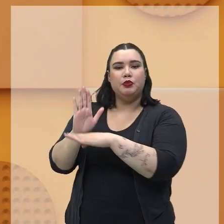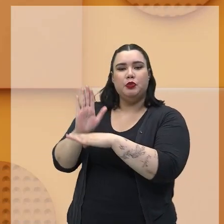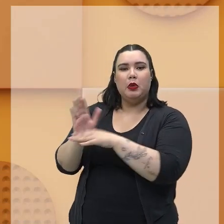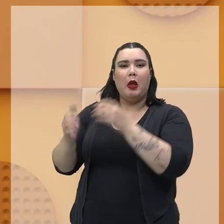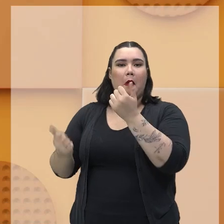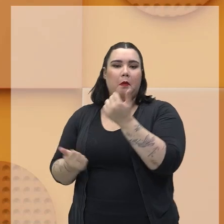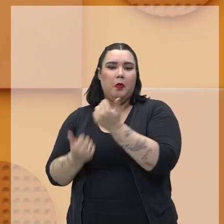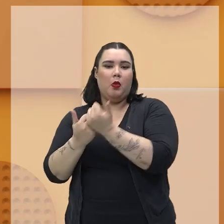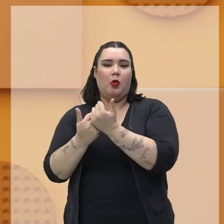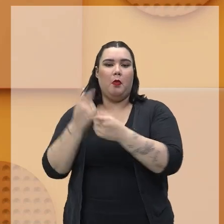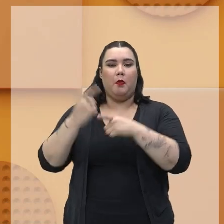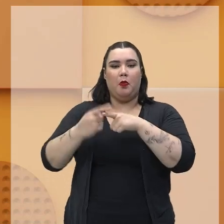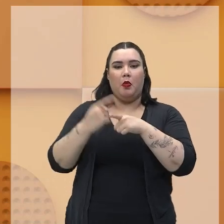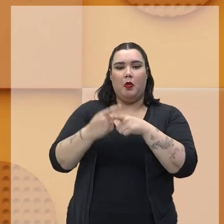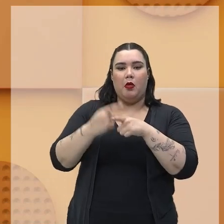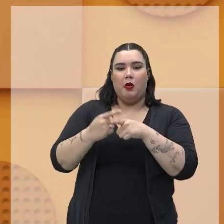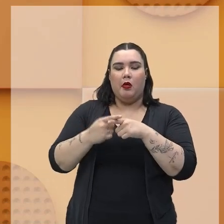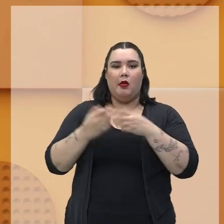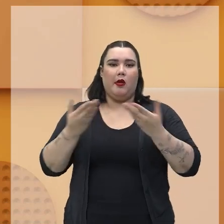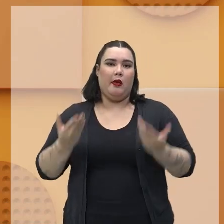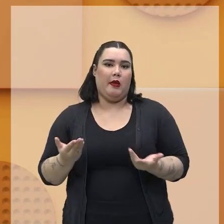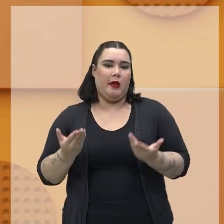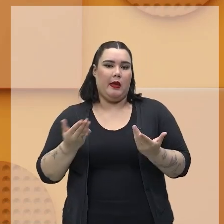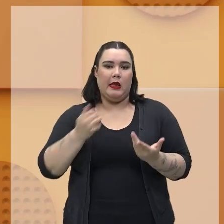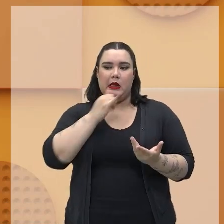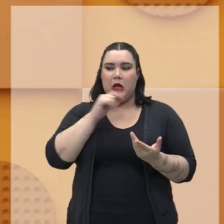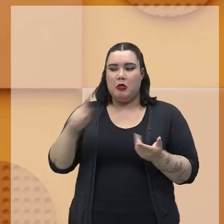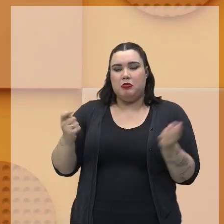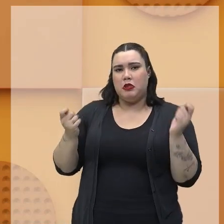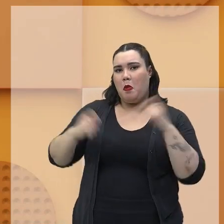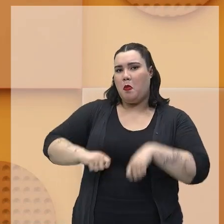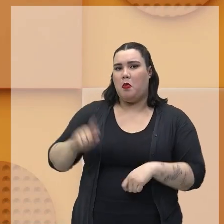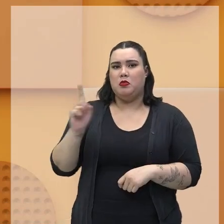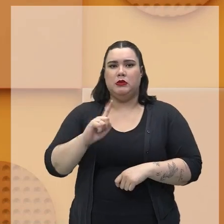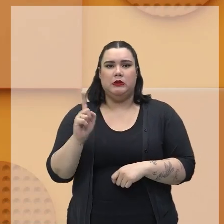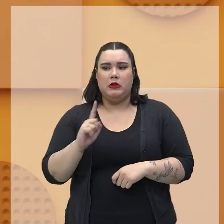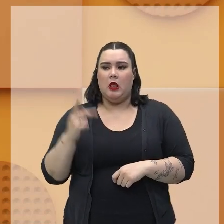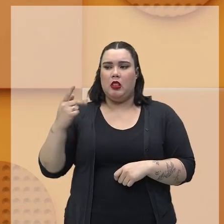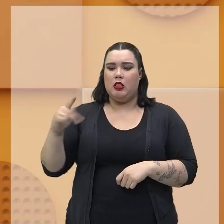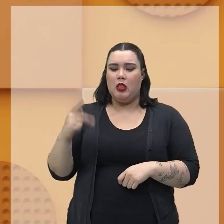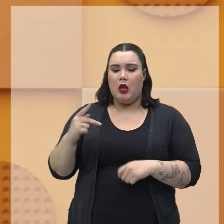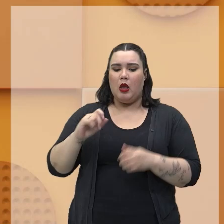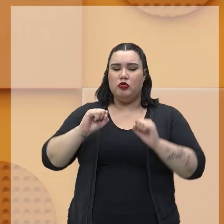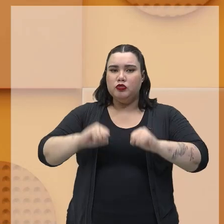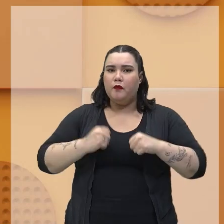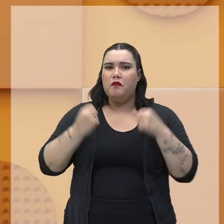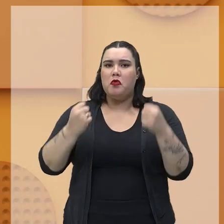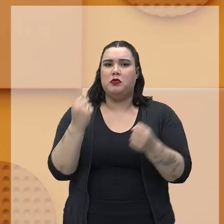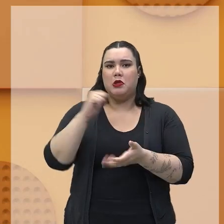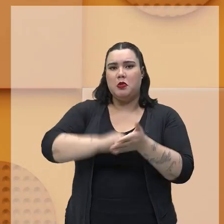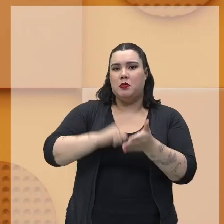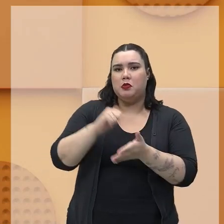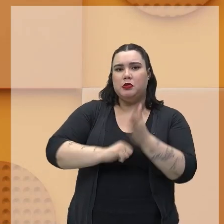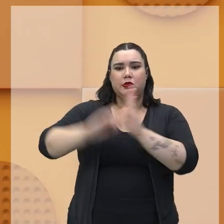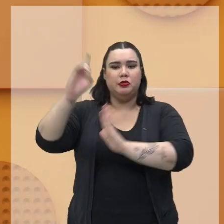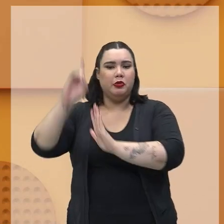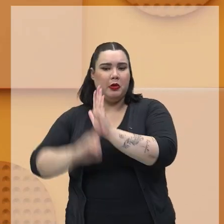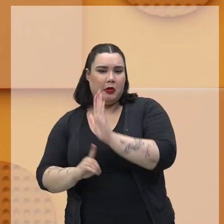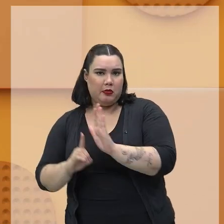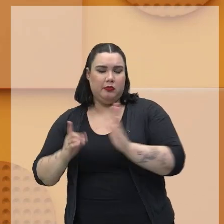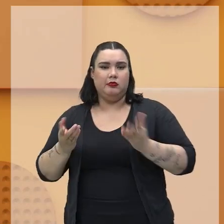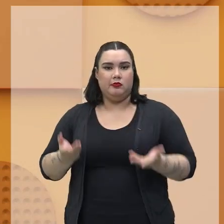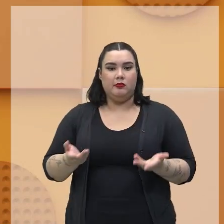que ele era um indivíduo, muitas das vezes, incapaz de lutar pelos seus direitos. E, portanto,